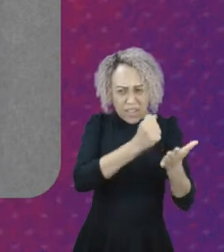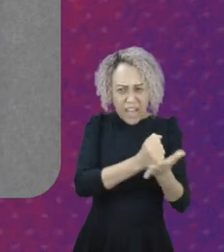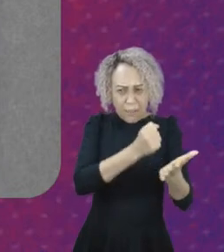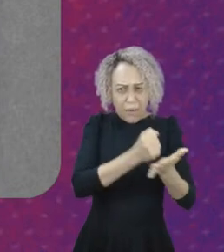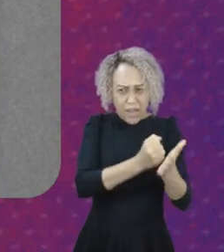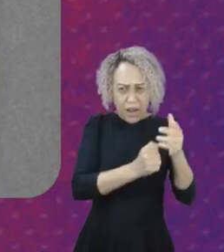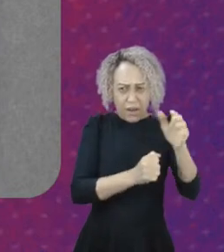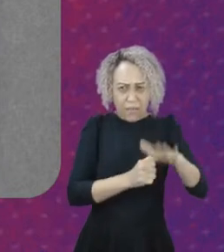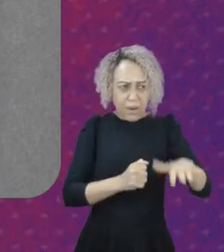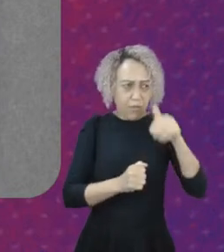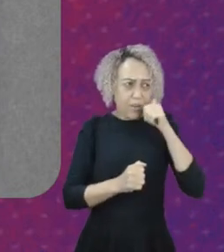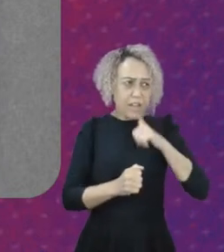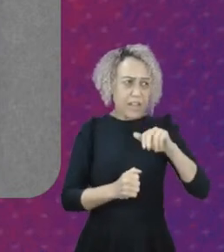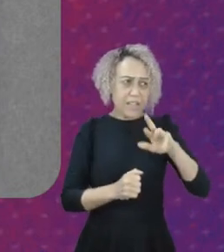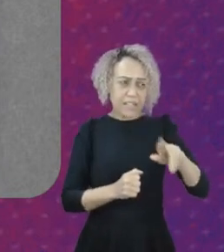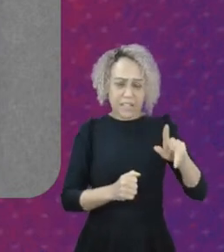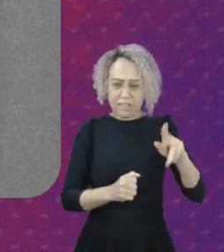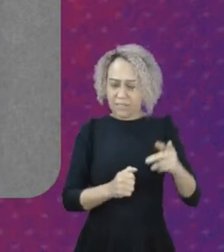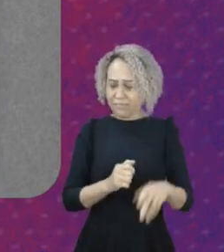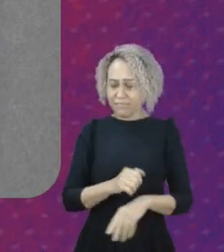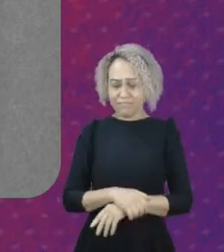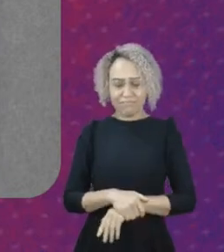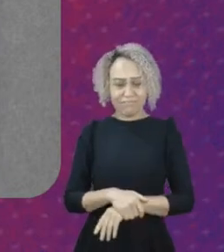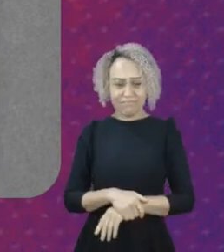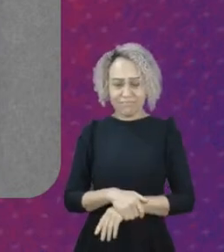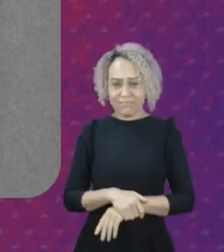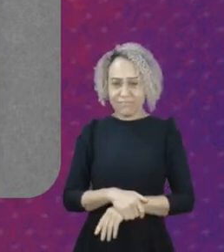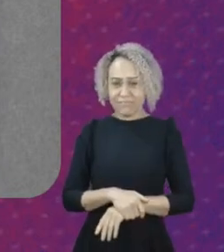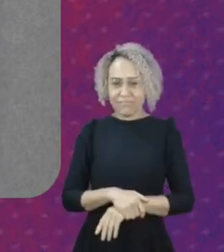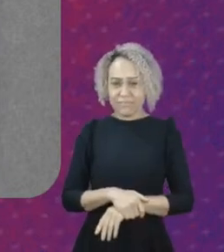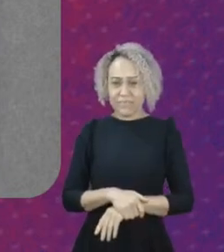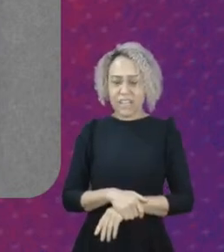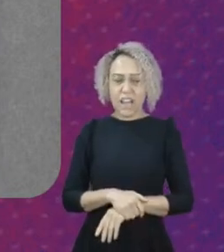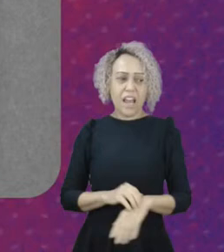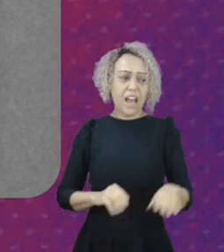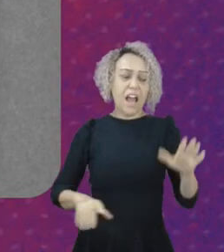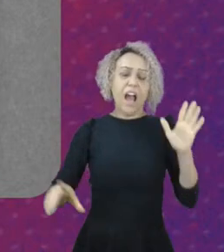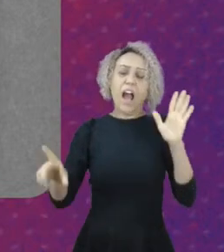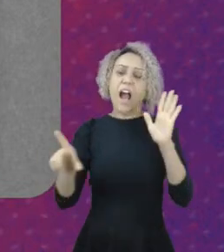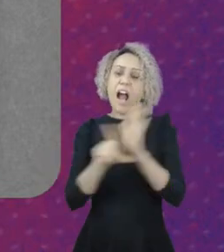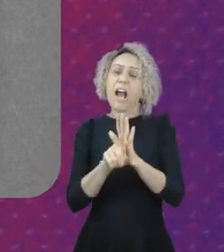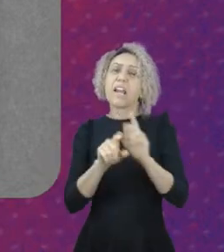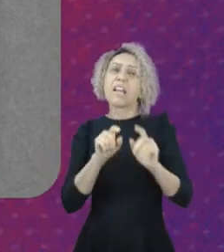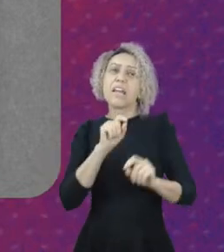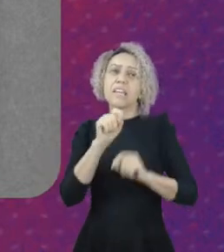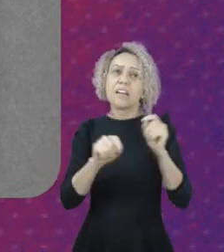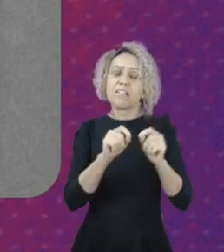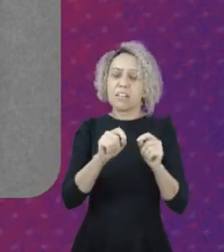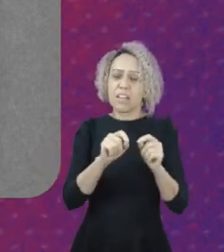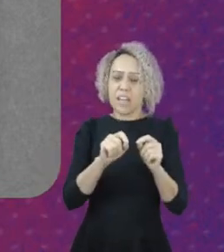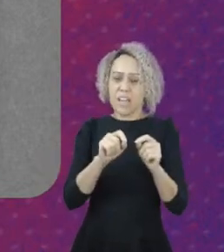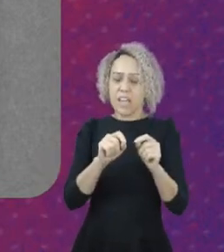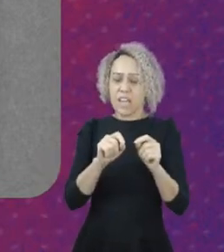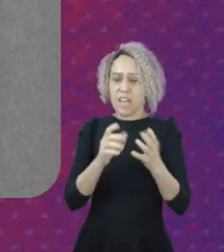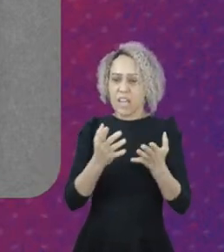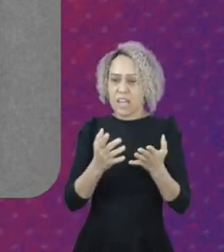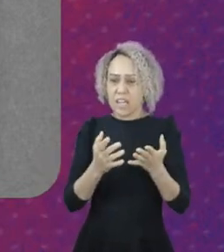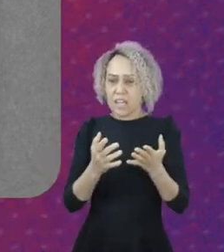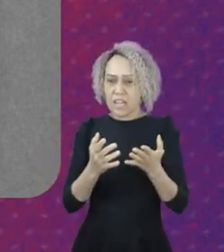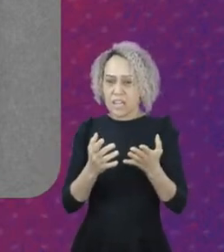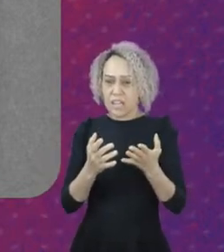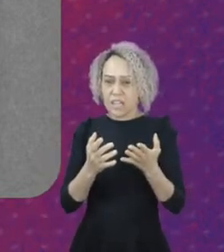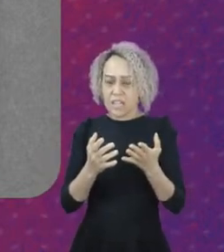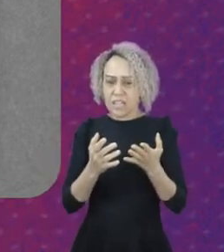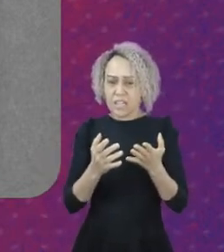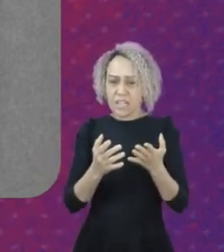né? As leis falavam sobre questões muito morais, como, por exemplo, o defloramento da mulher ignorado pelo